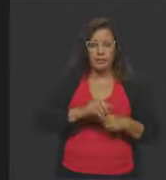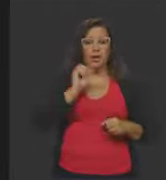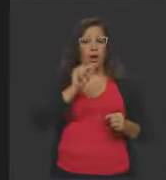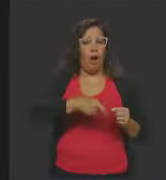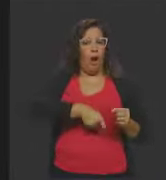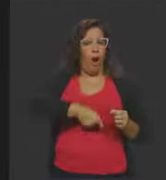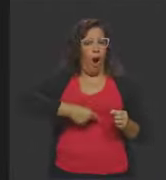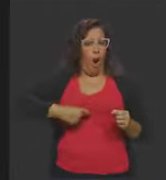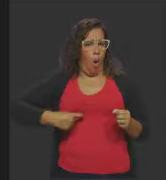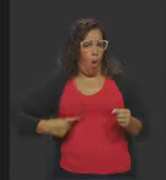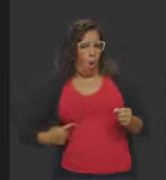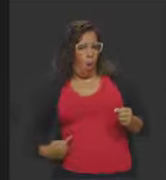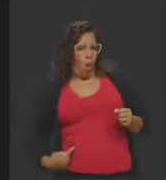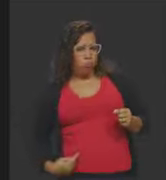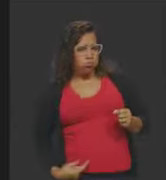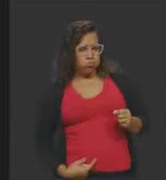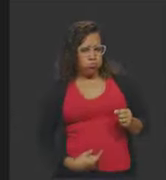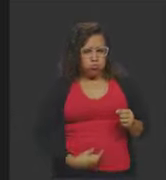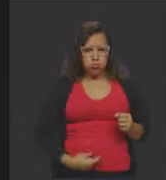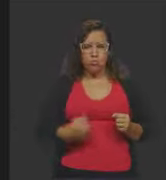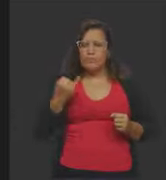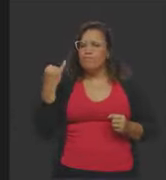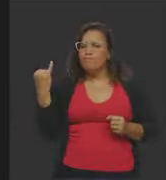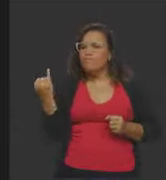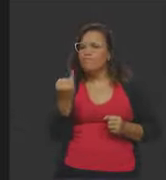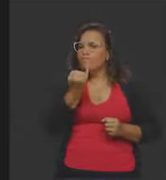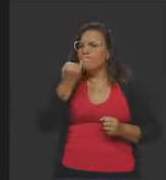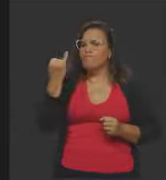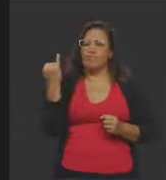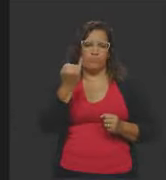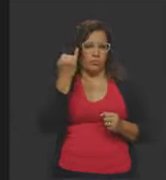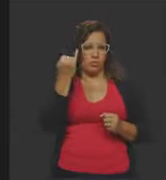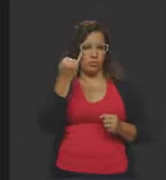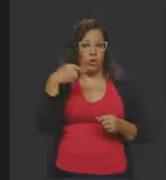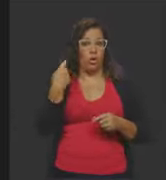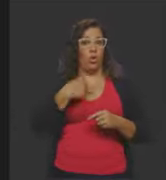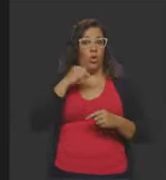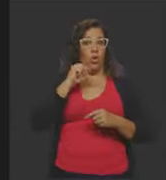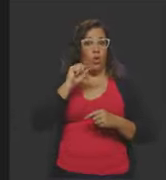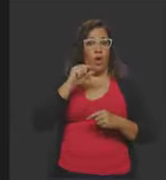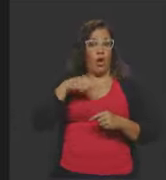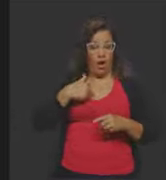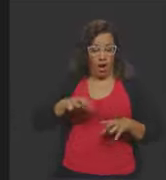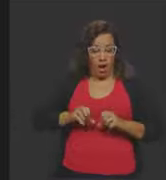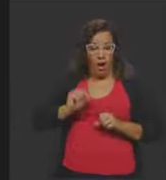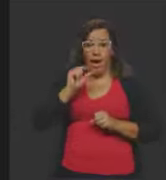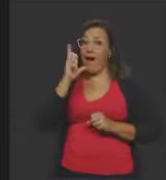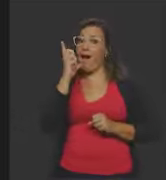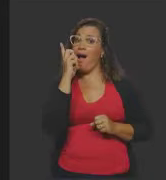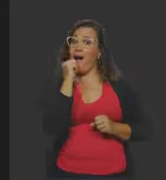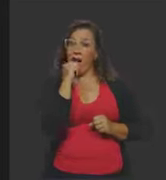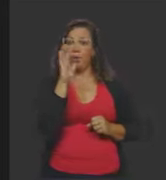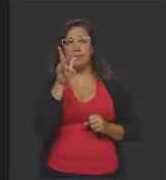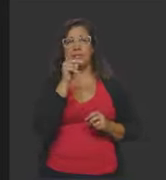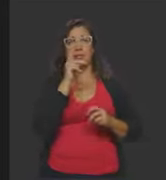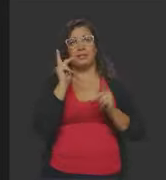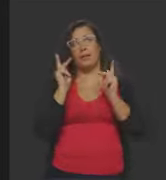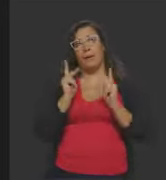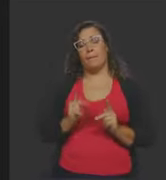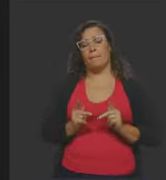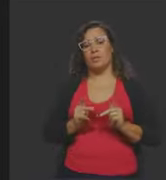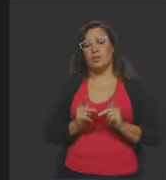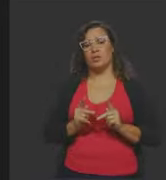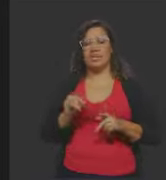é muito importante para absorver água, para evitar ao máximo que o nosso corpo perca água. Tanto é que quando uma pessoa está com